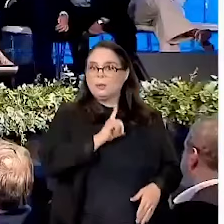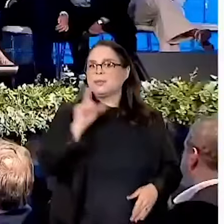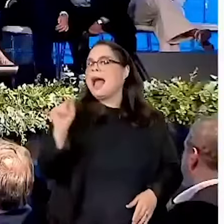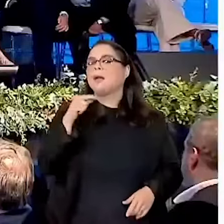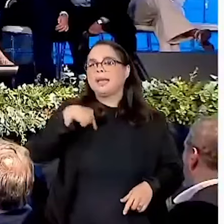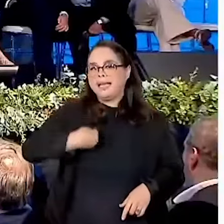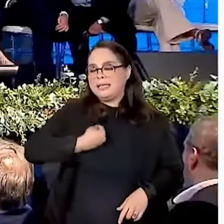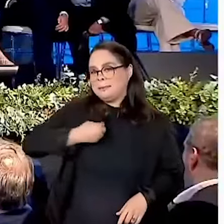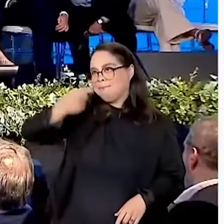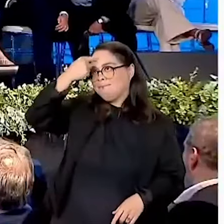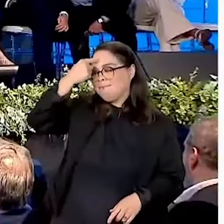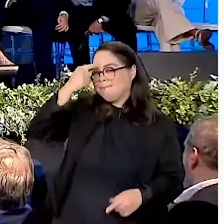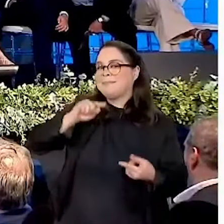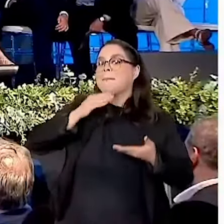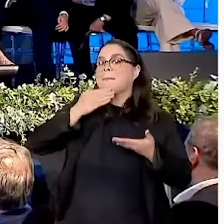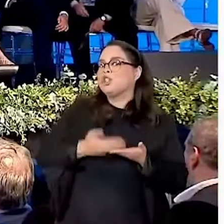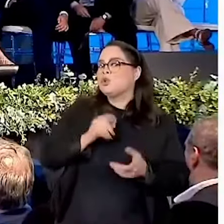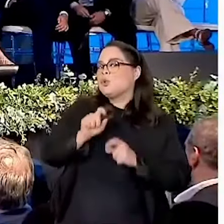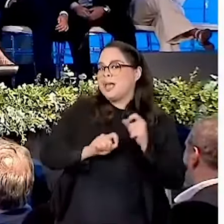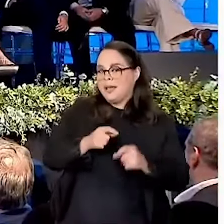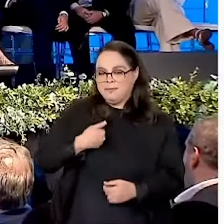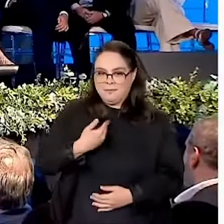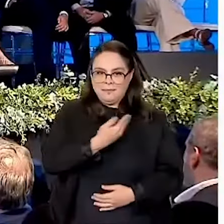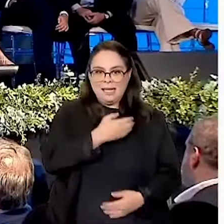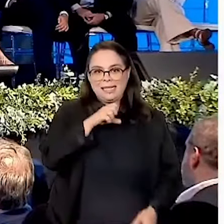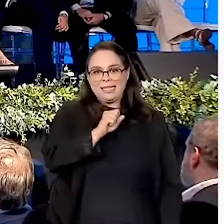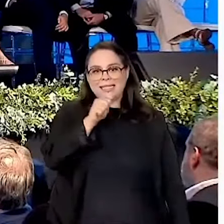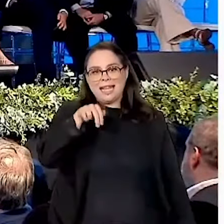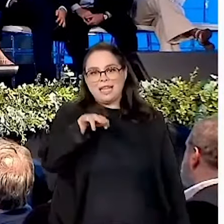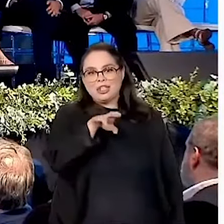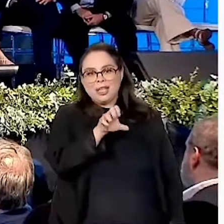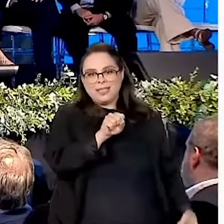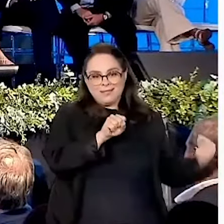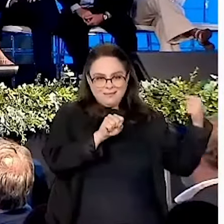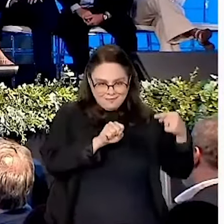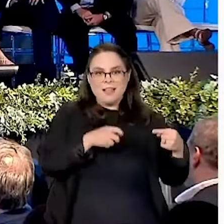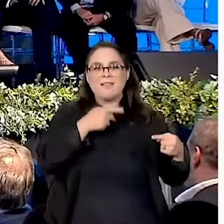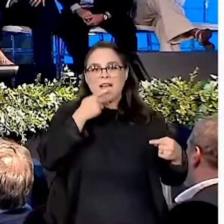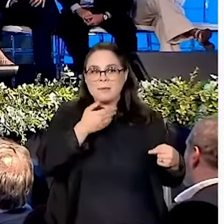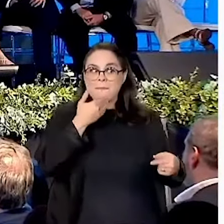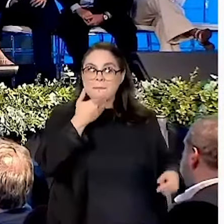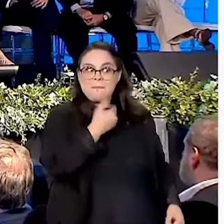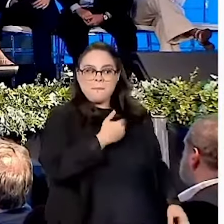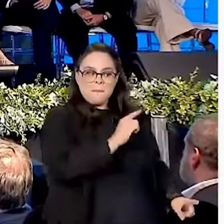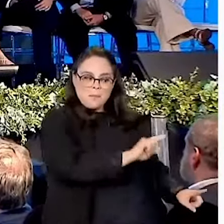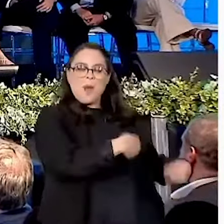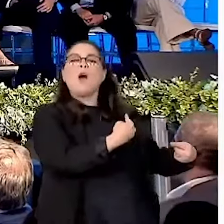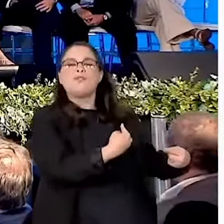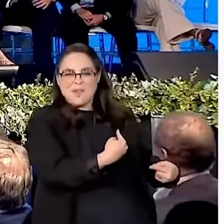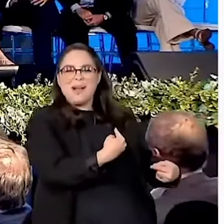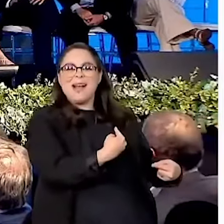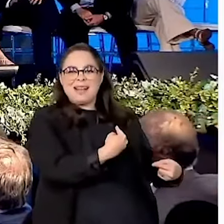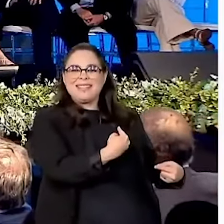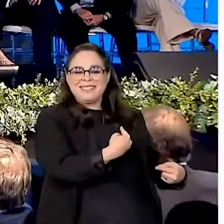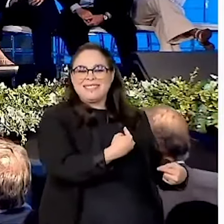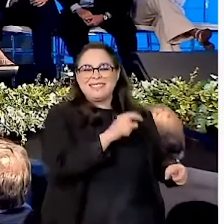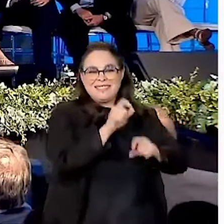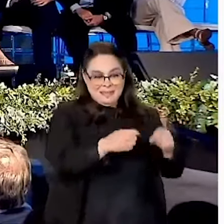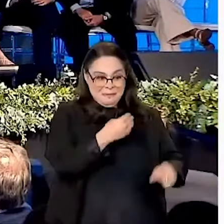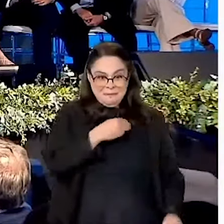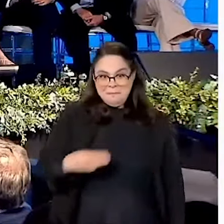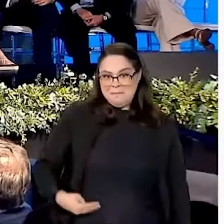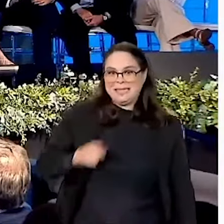demanda. O nosso amigo Sanches fez uma demanda, uma provocação à